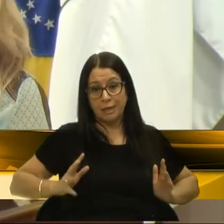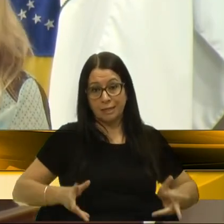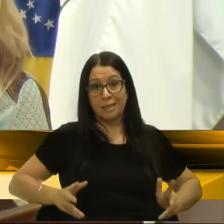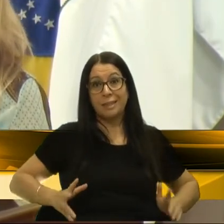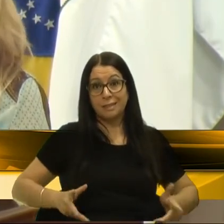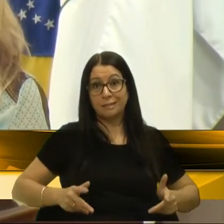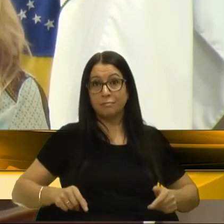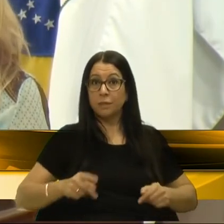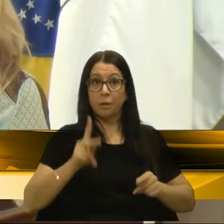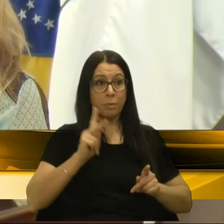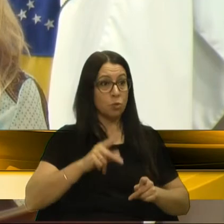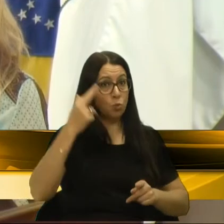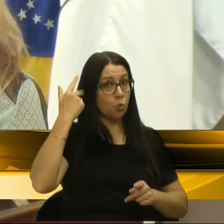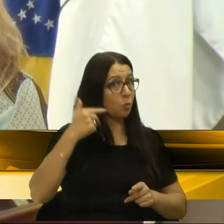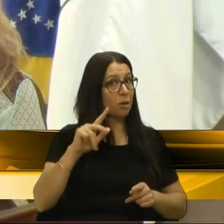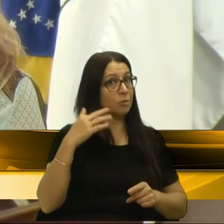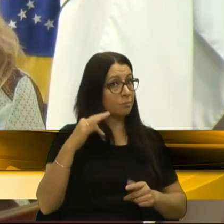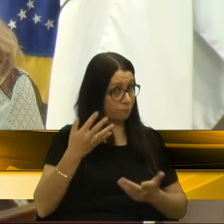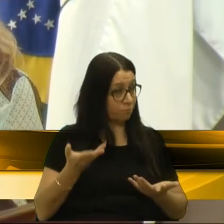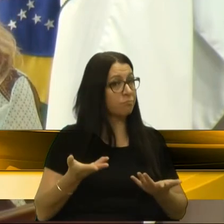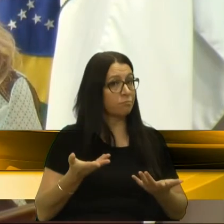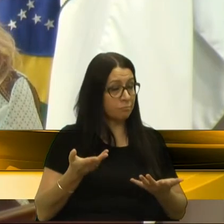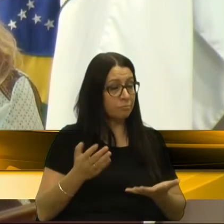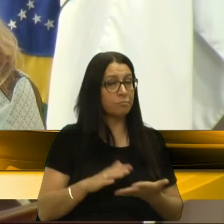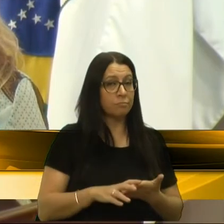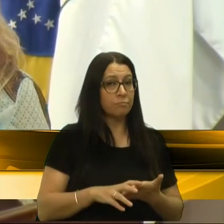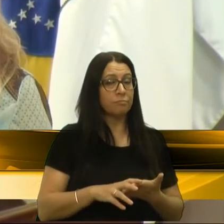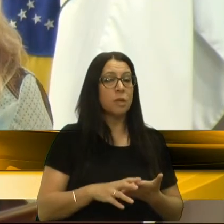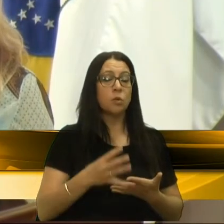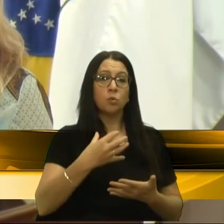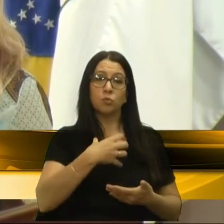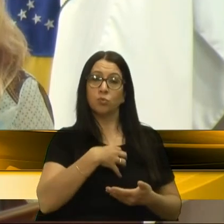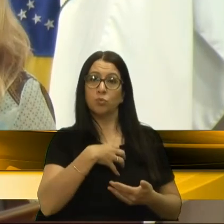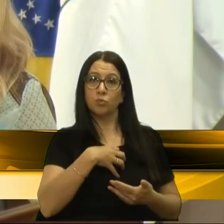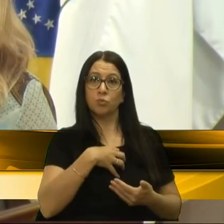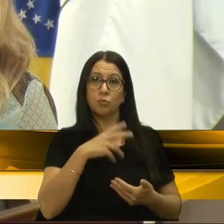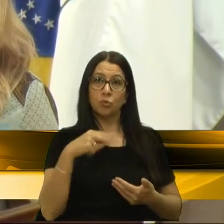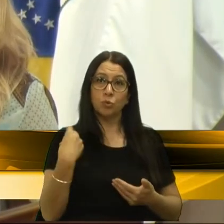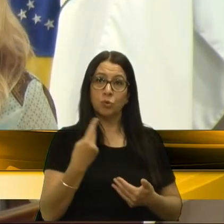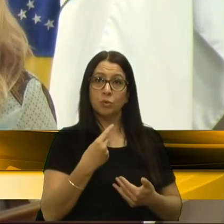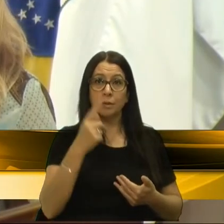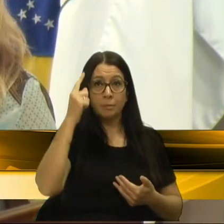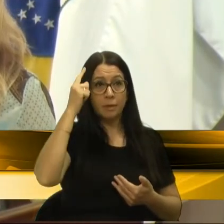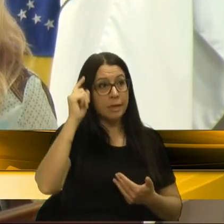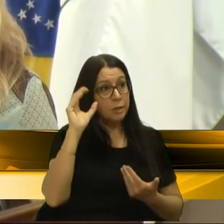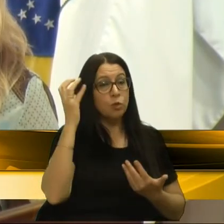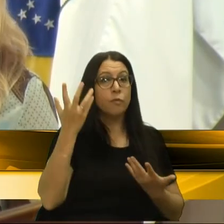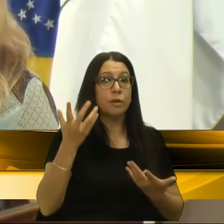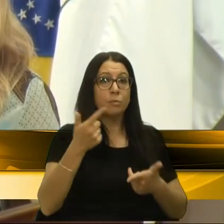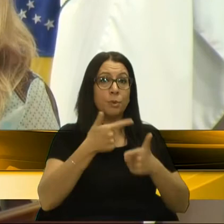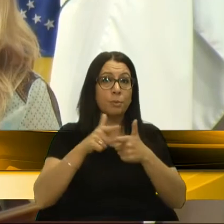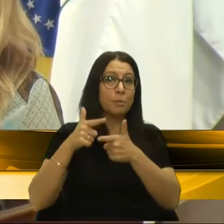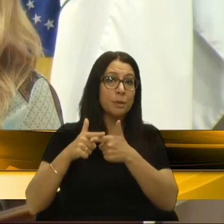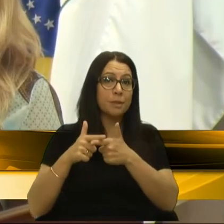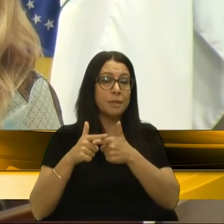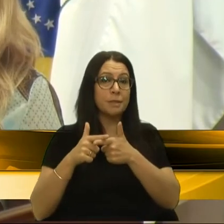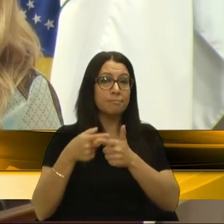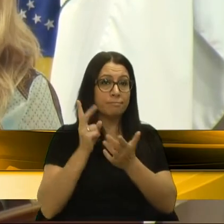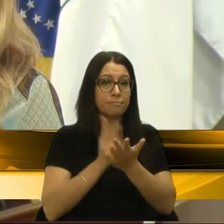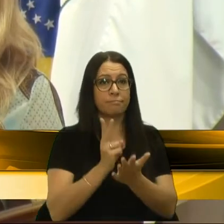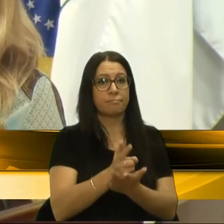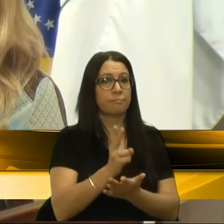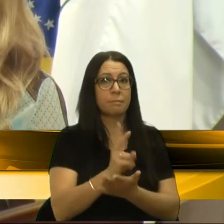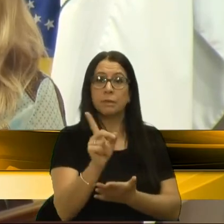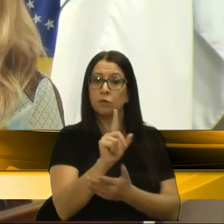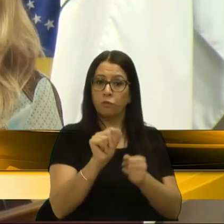pedestre normal se machuca, né? Então, é uma forma de nós resolvermos esse problema perene.